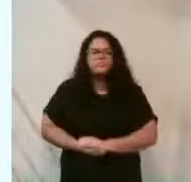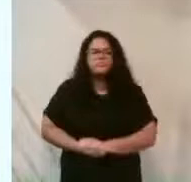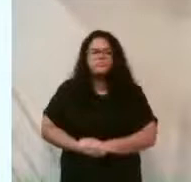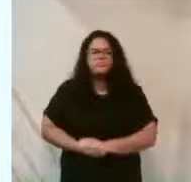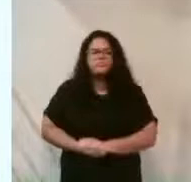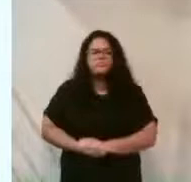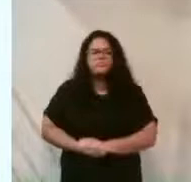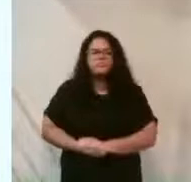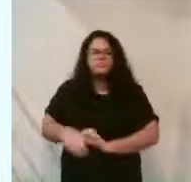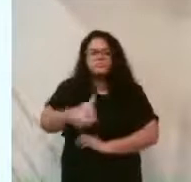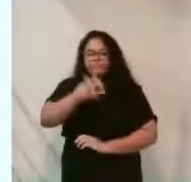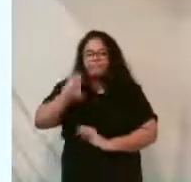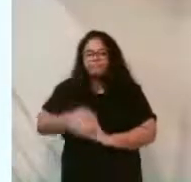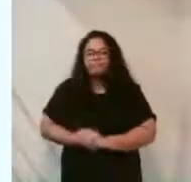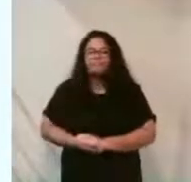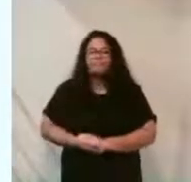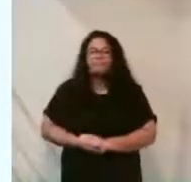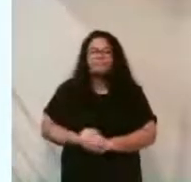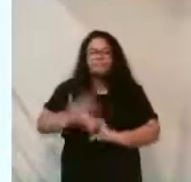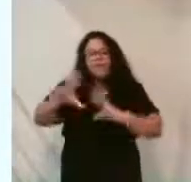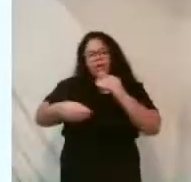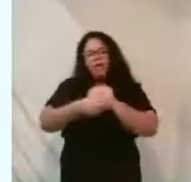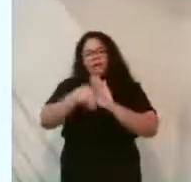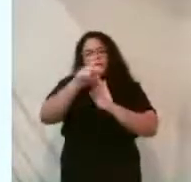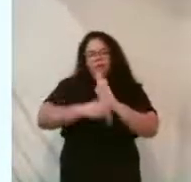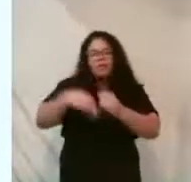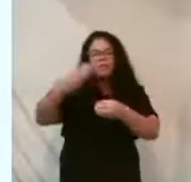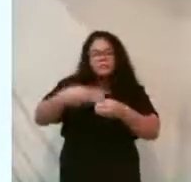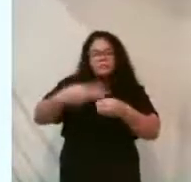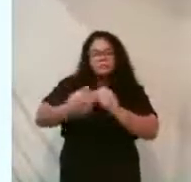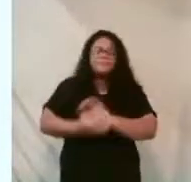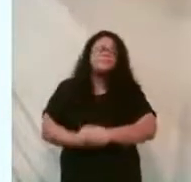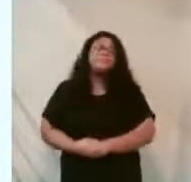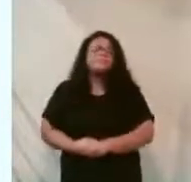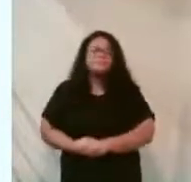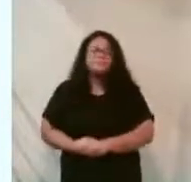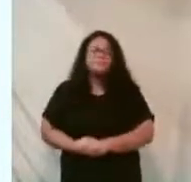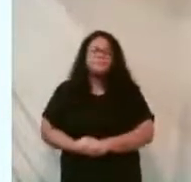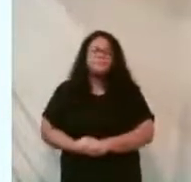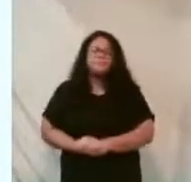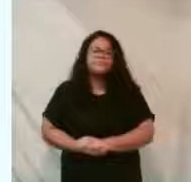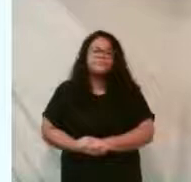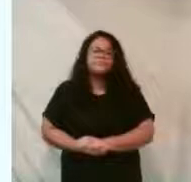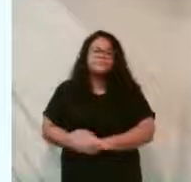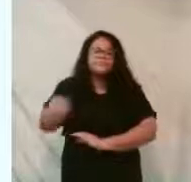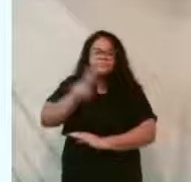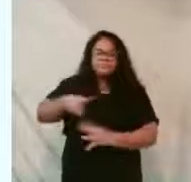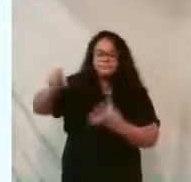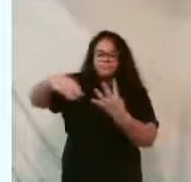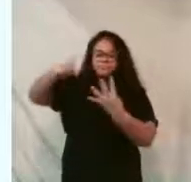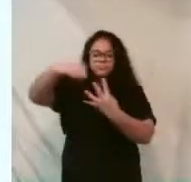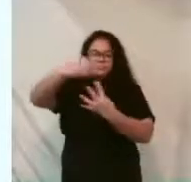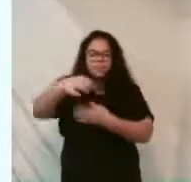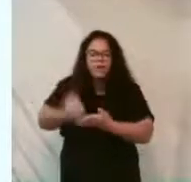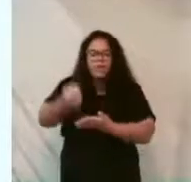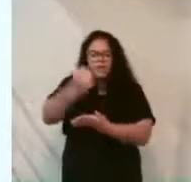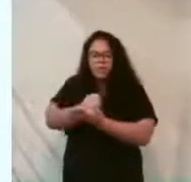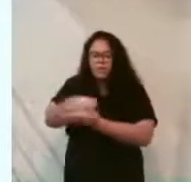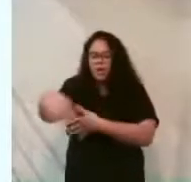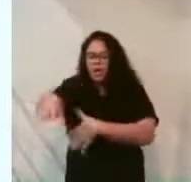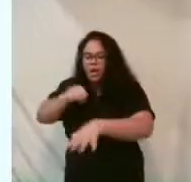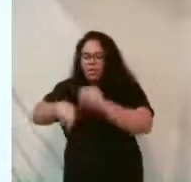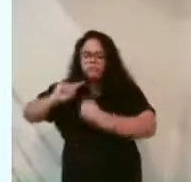15. Incluir no plano municipal de gerenciamento de resíduos sólidos a implantação da coleta seletiva, a contratação de catadores por meio da